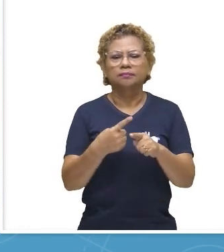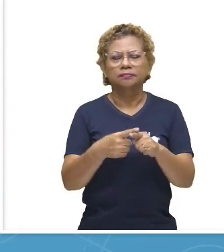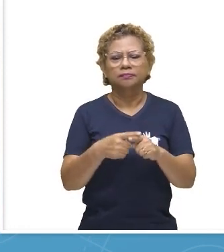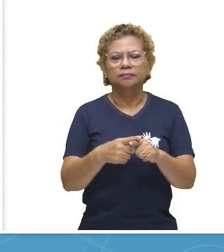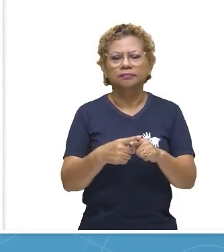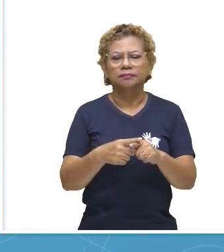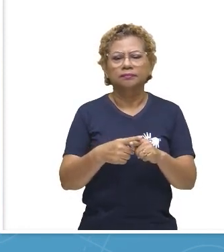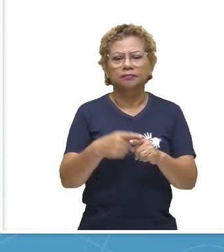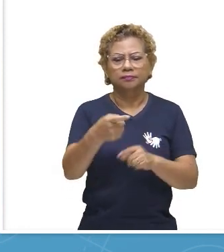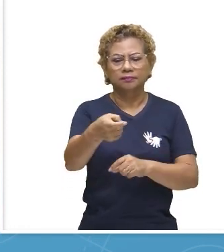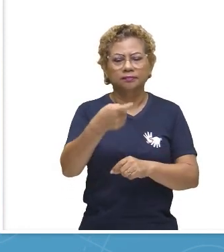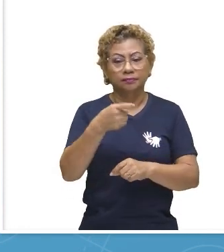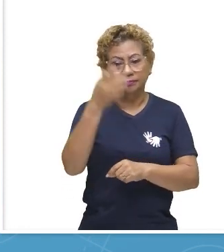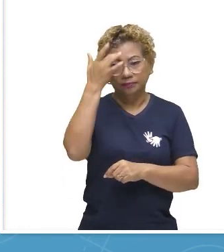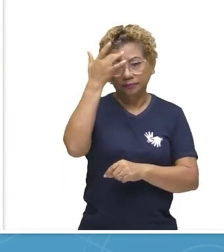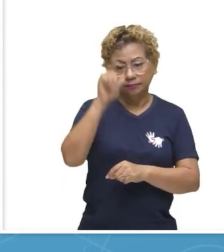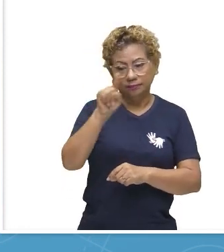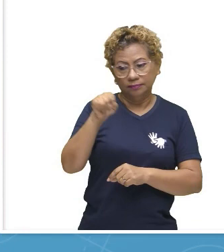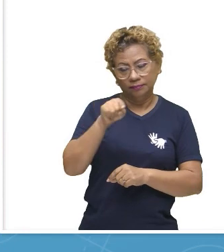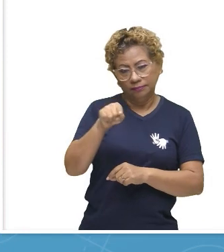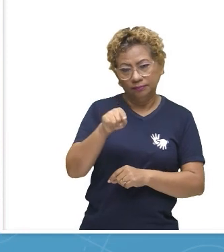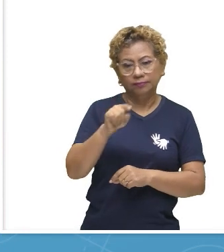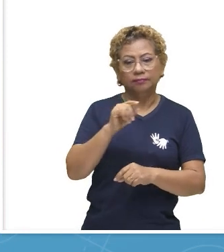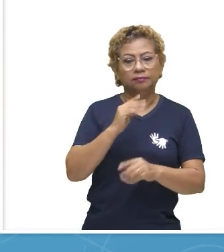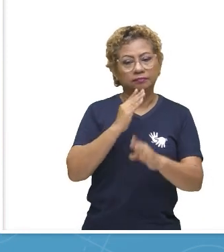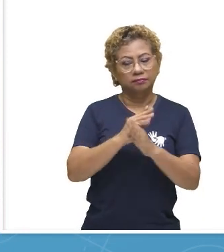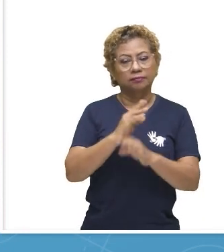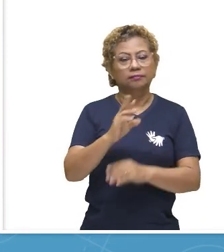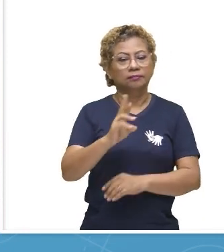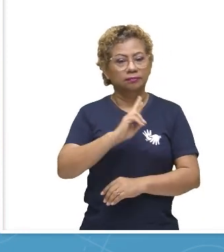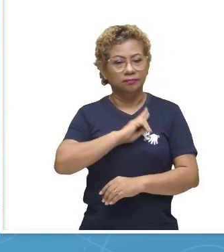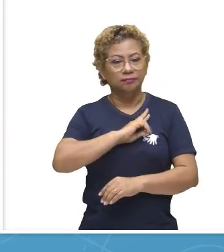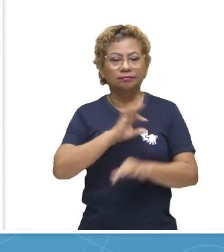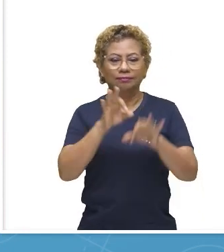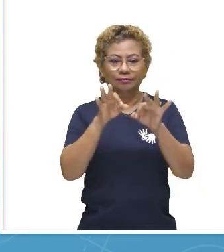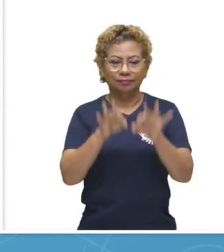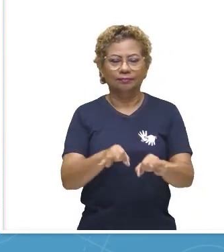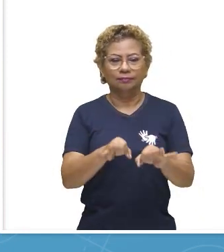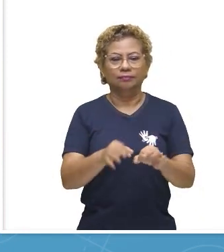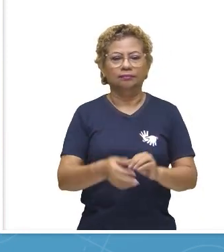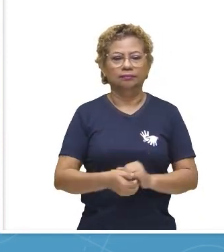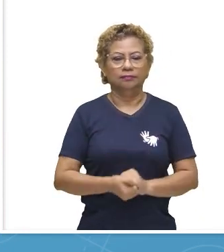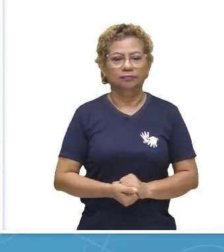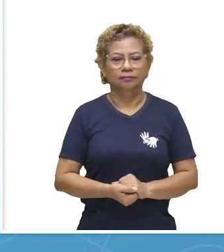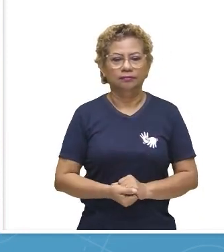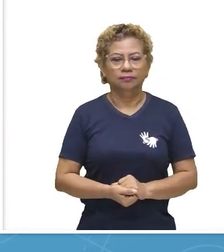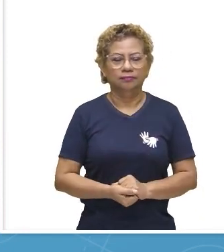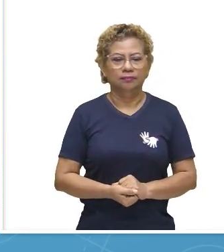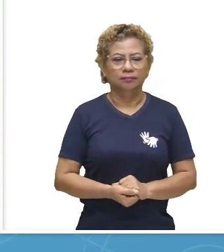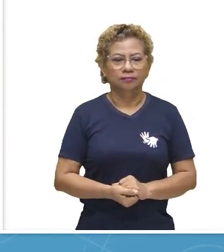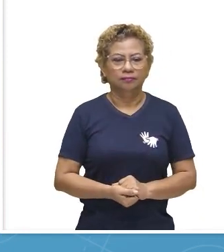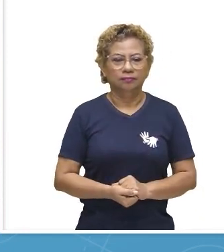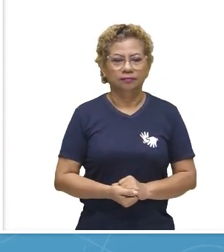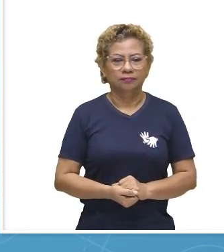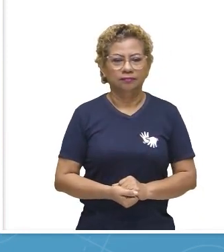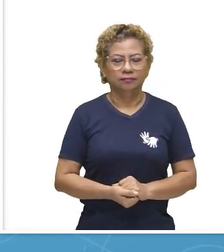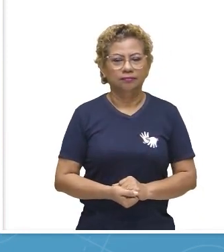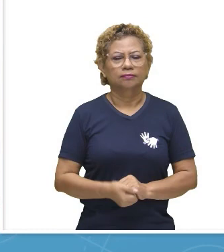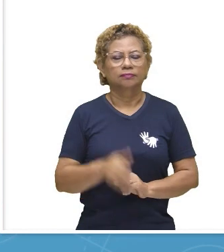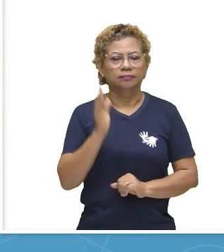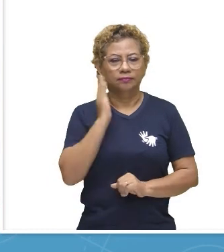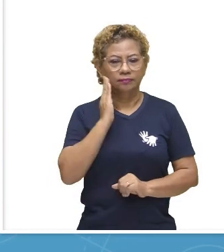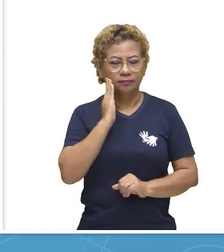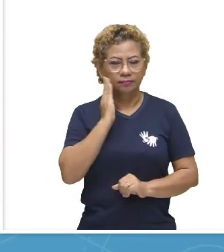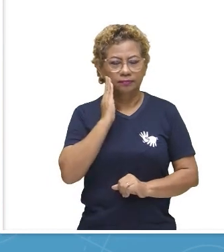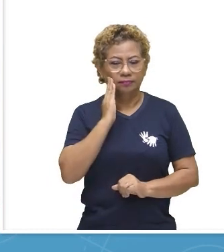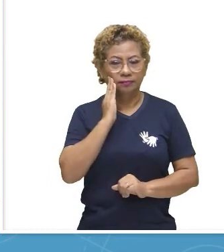eu estou querendo encontrar, né? Então é exatamente isso, ó. Eu não sei o ângulo que eu quero encontrar, mas eu sei que se eu pegar